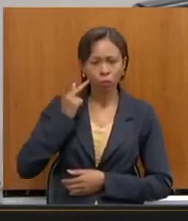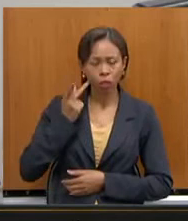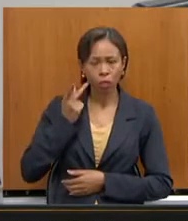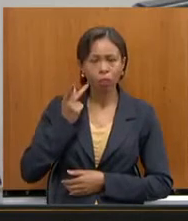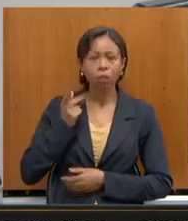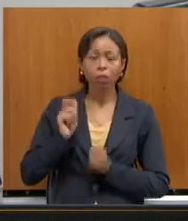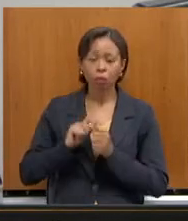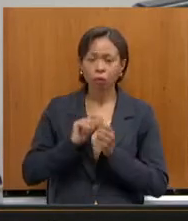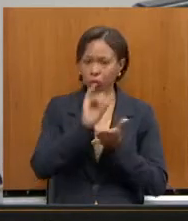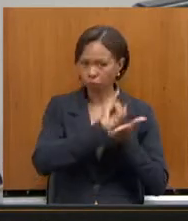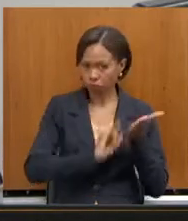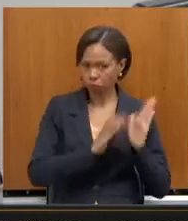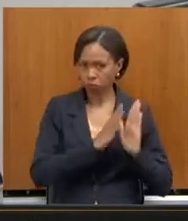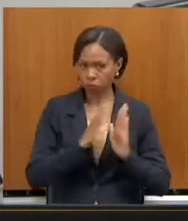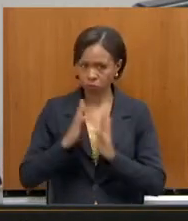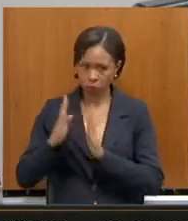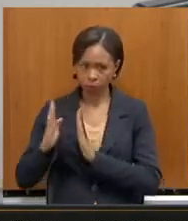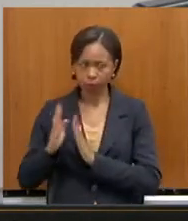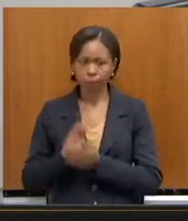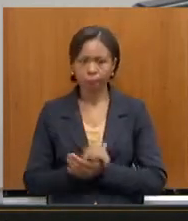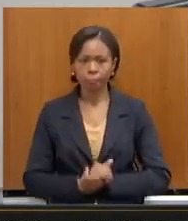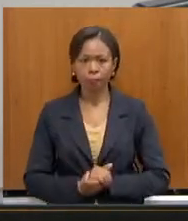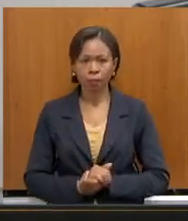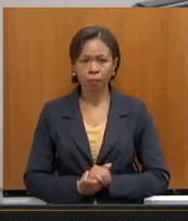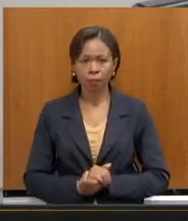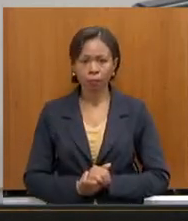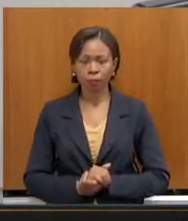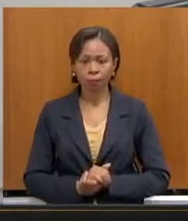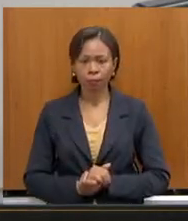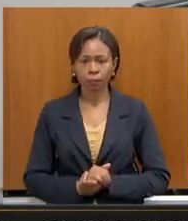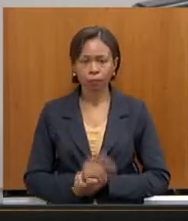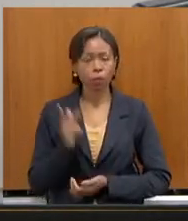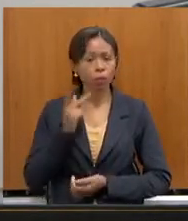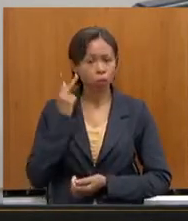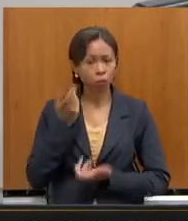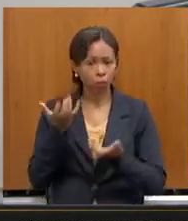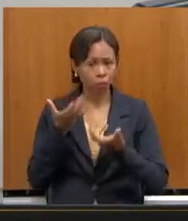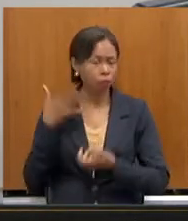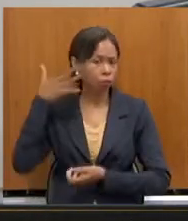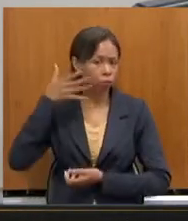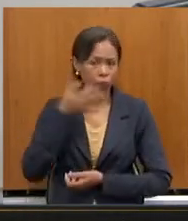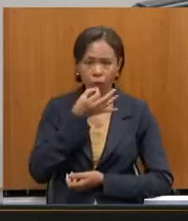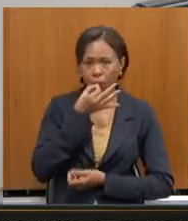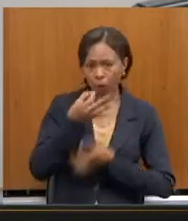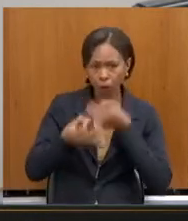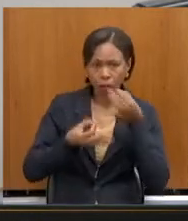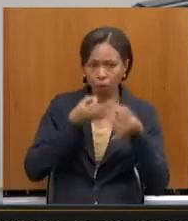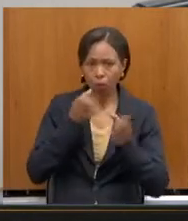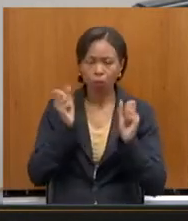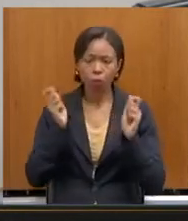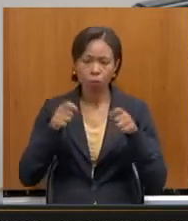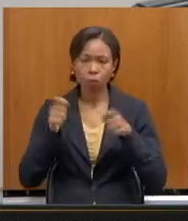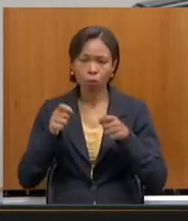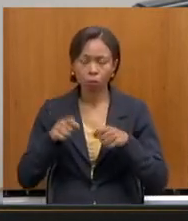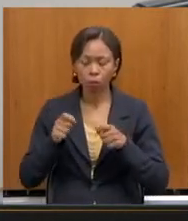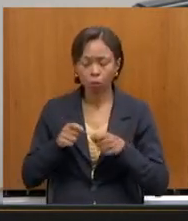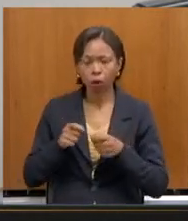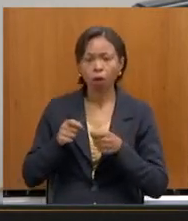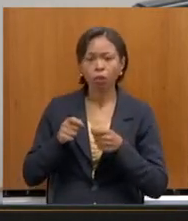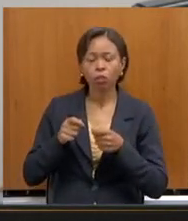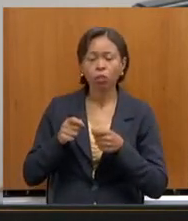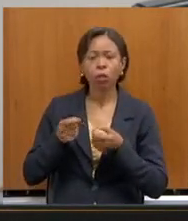de inscrição e os parlamentares que desejarem fazer uso da palavra pode se inscrever pessoalmente junto assessoria da comissão